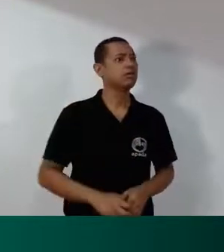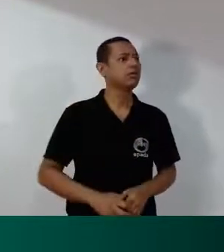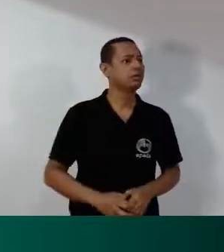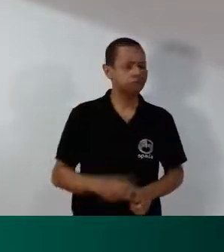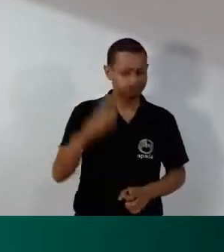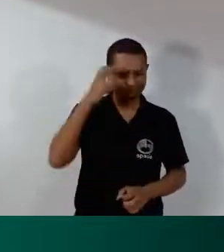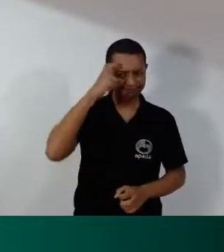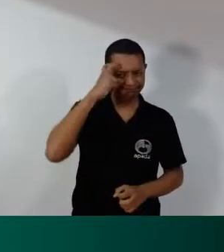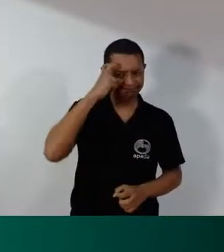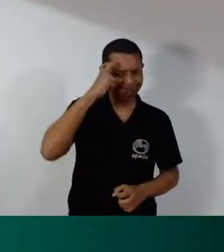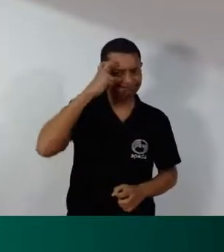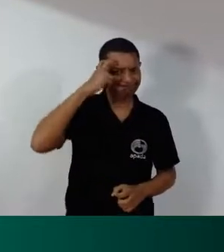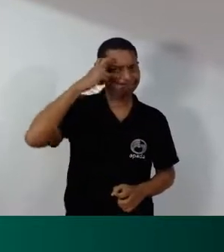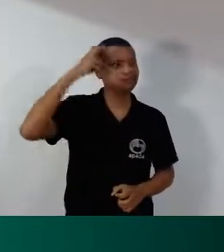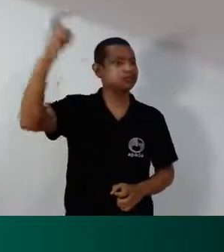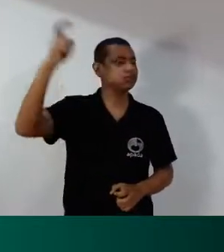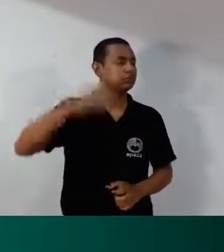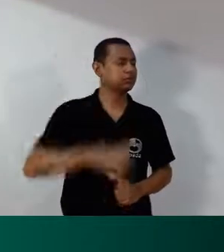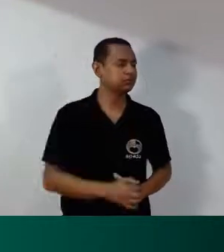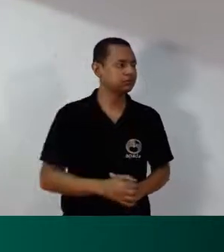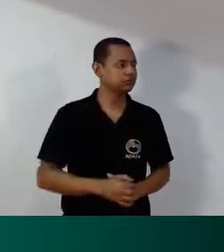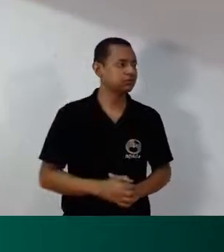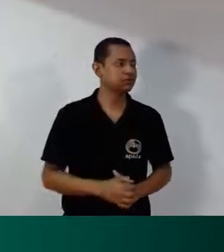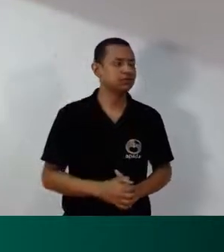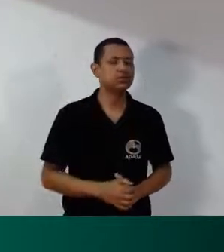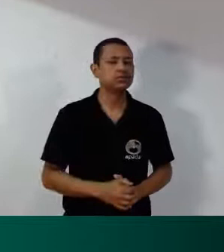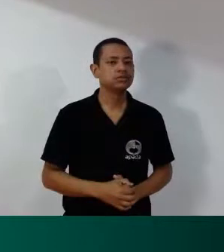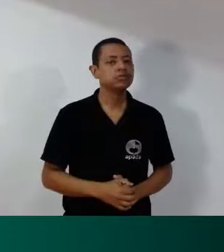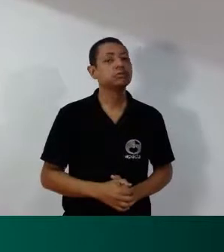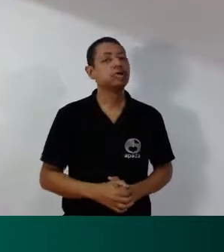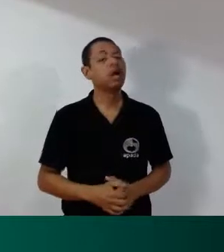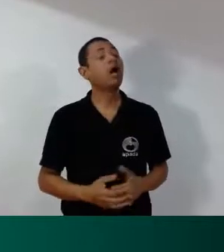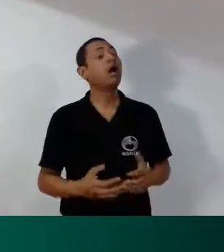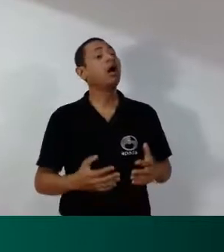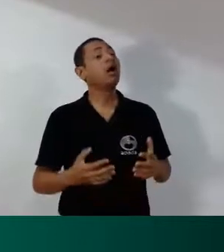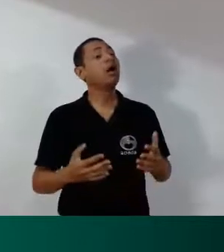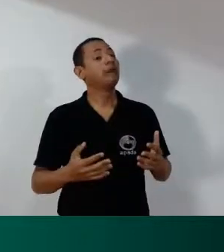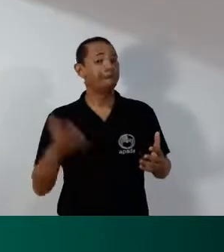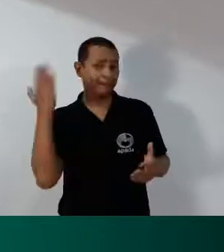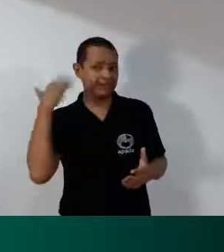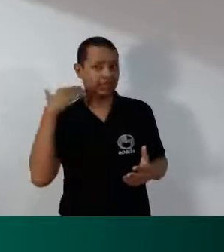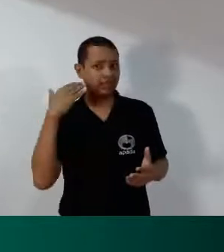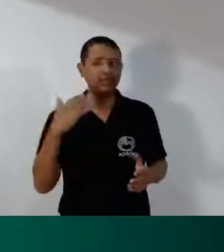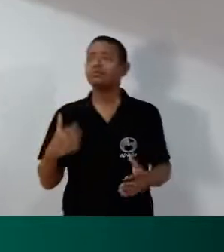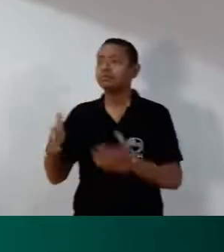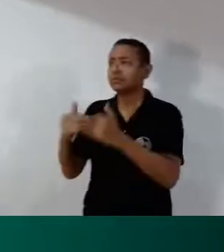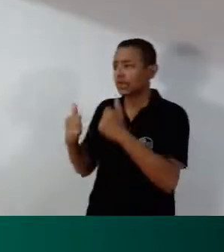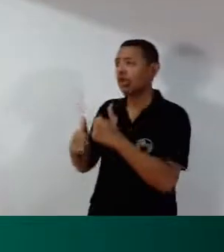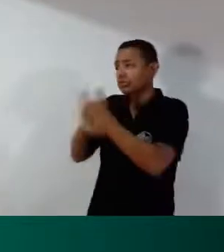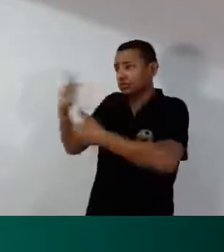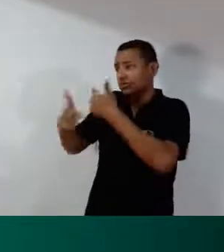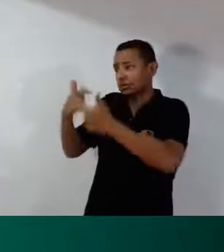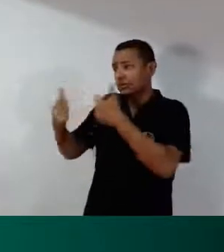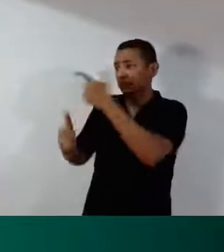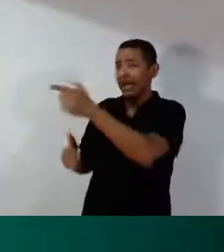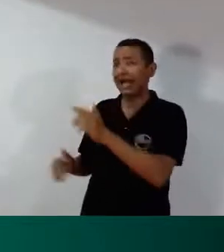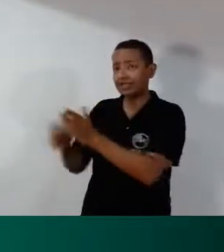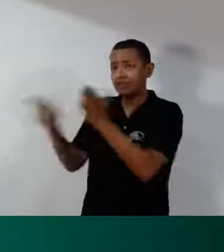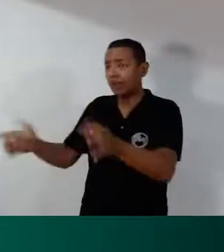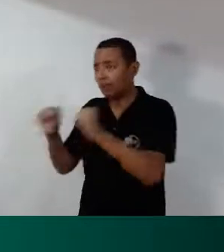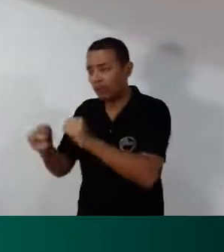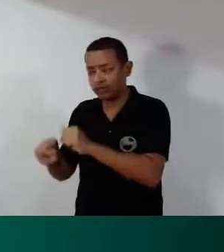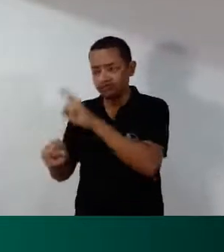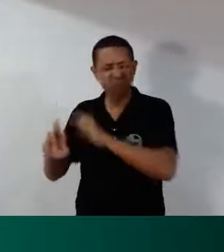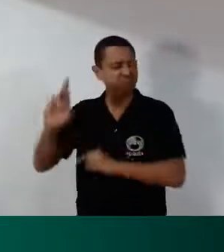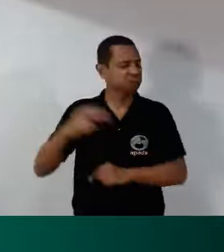né porque assim ele hoje pode contratar um cara que falou que ele não podia trabalhar é vital E por que ele tem um veículo de comunicação que